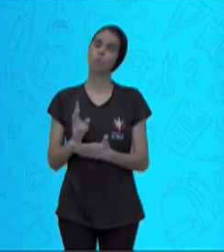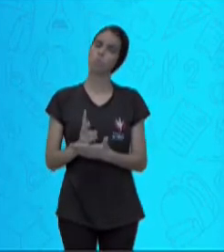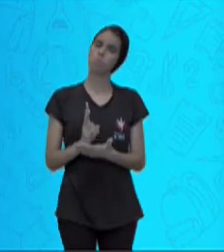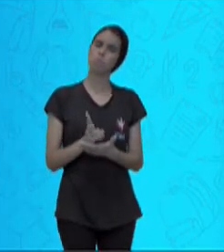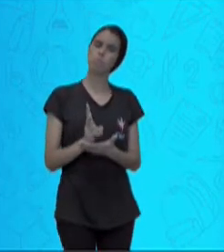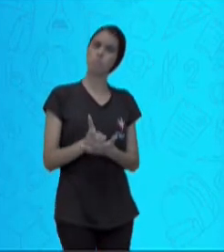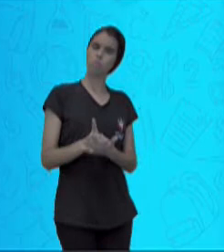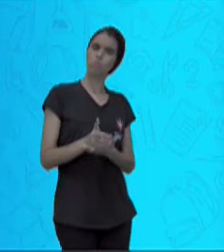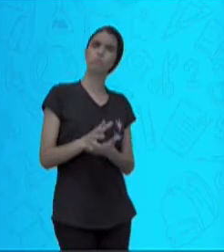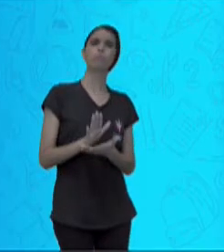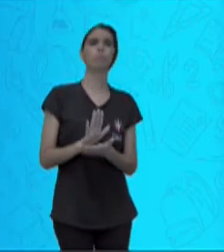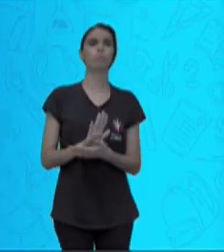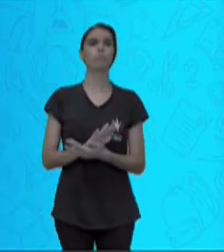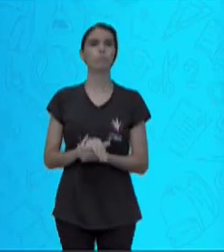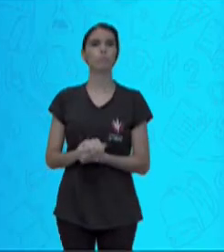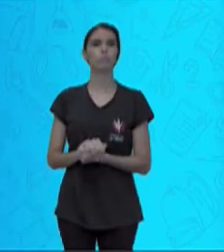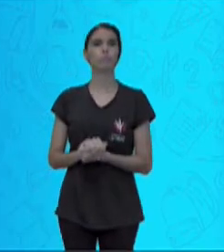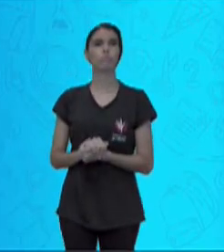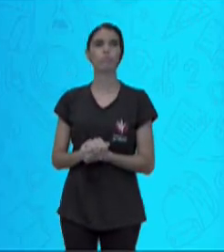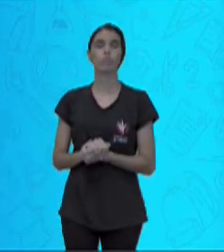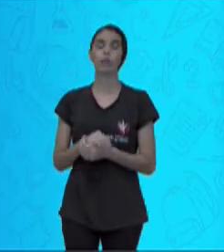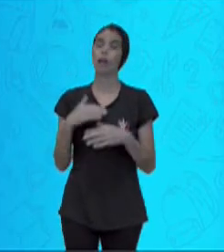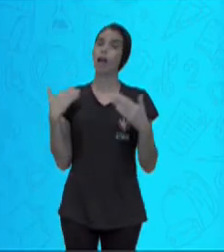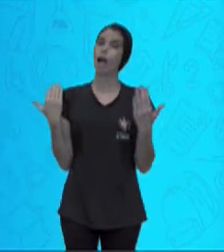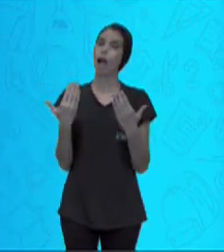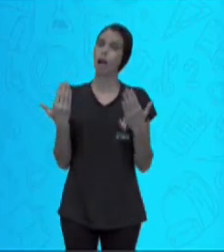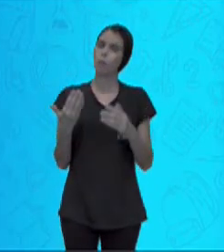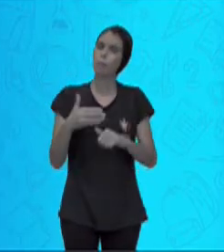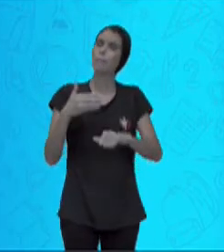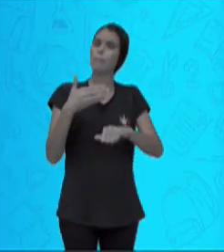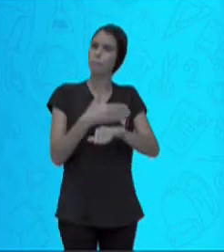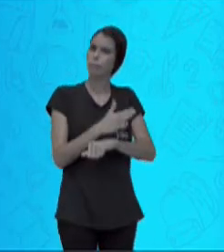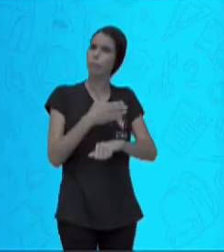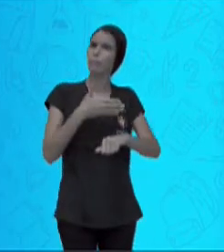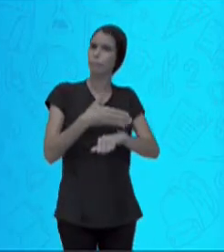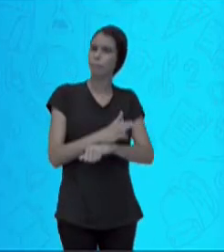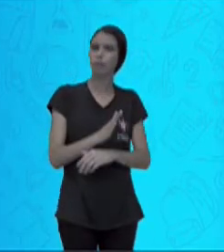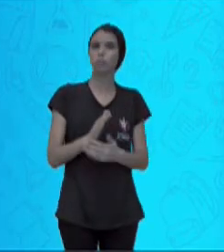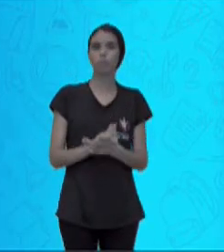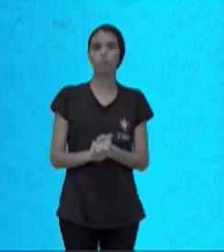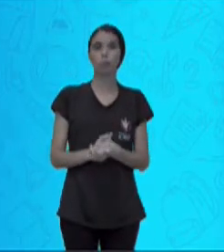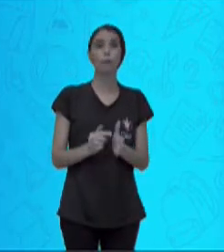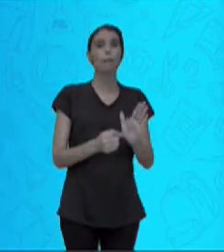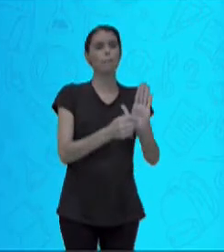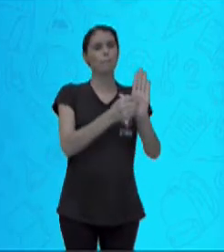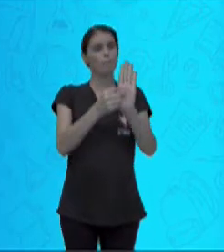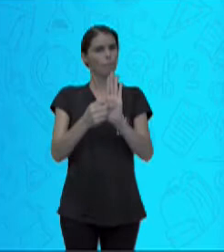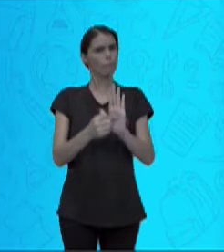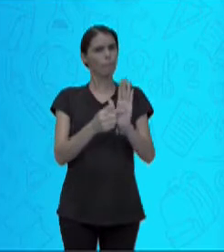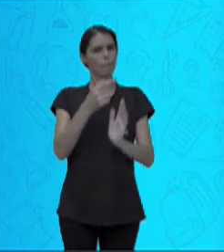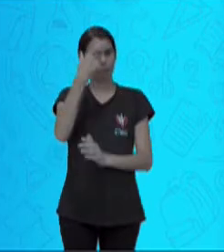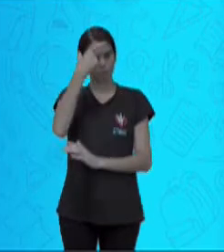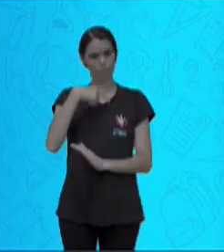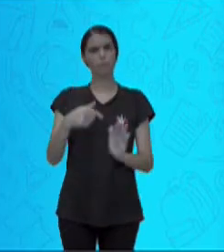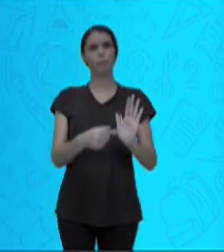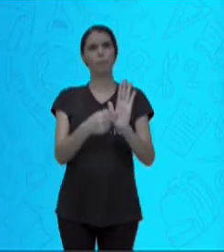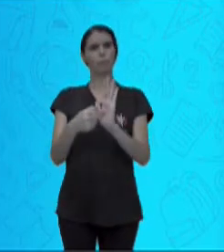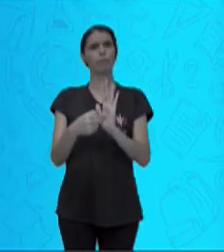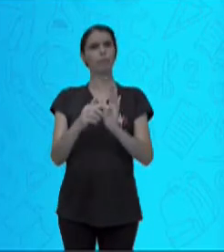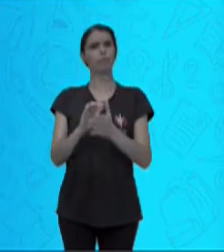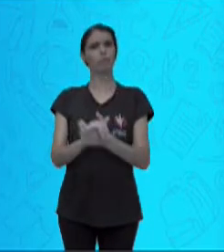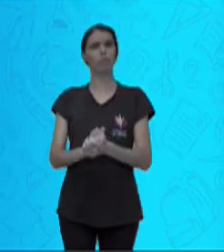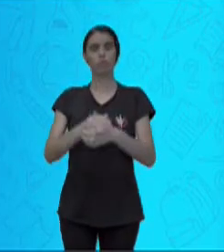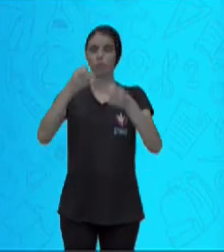Continuando as dicas. Agora sim, na prática. Apresente-se, explique qual é